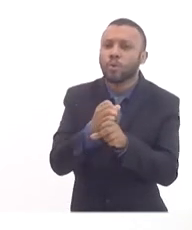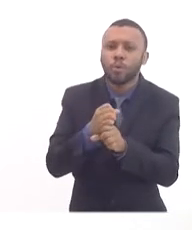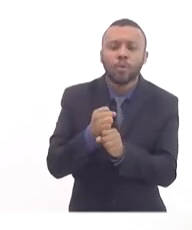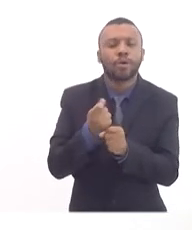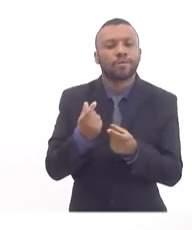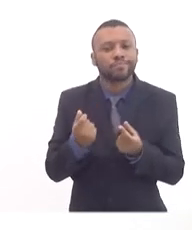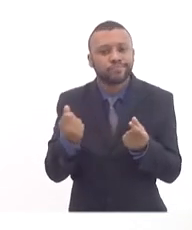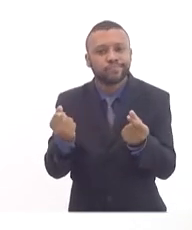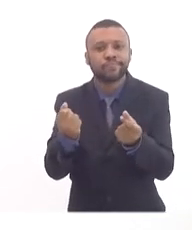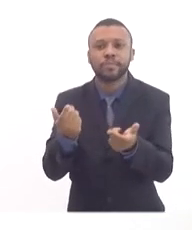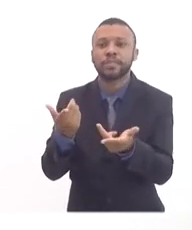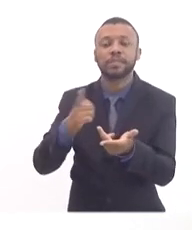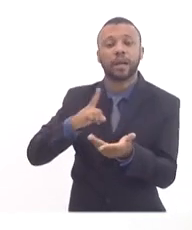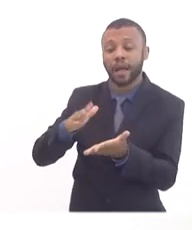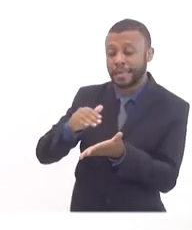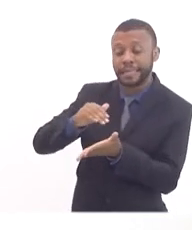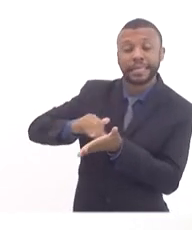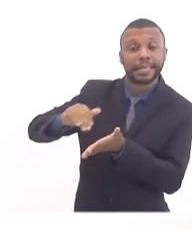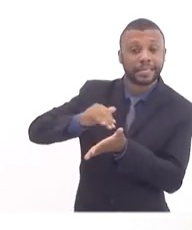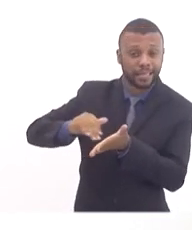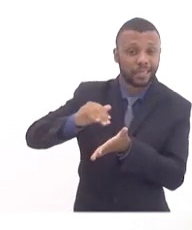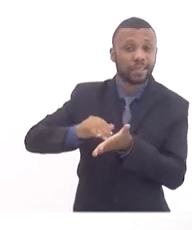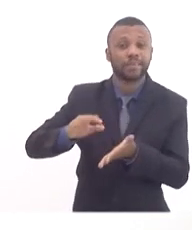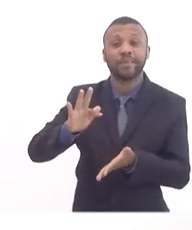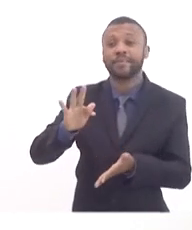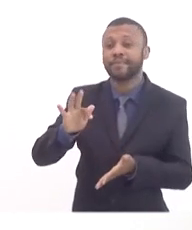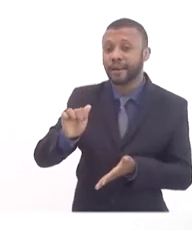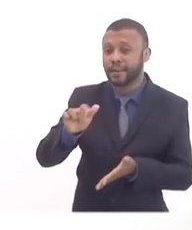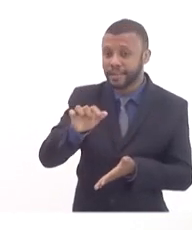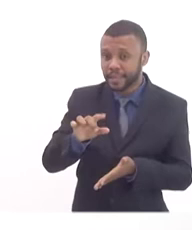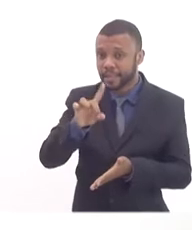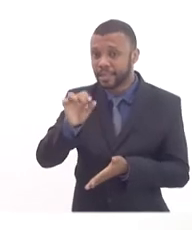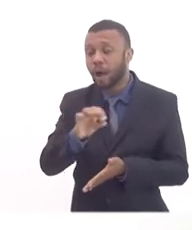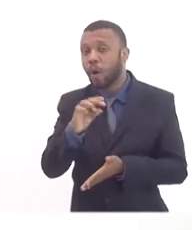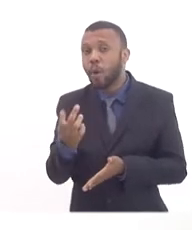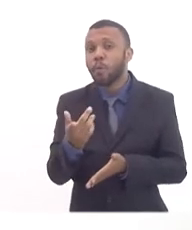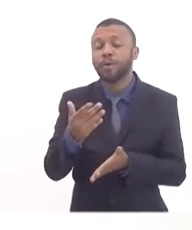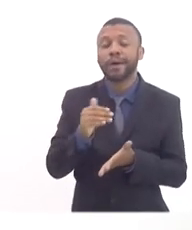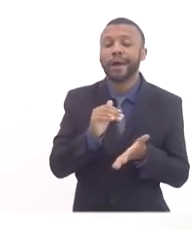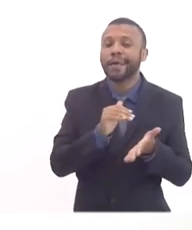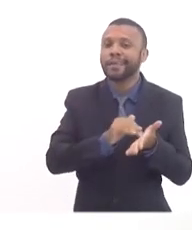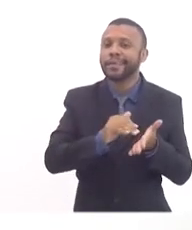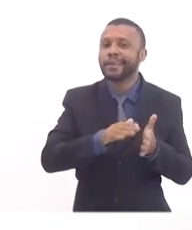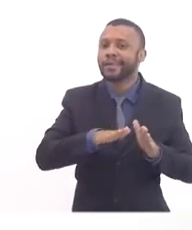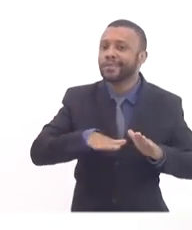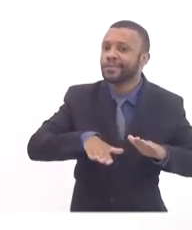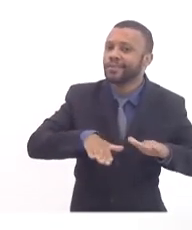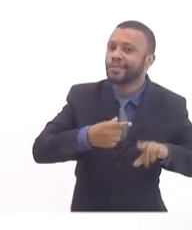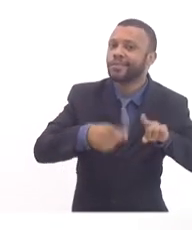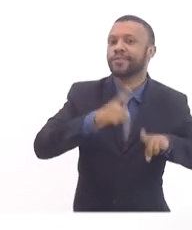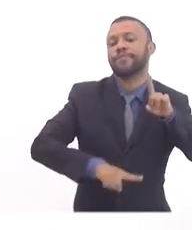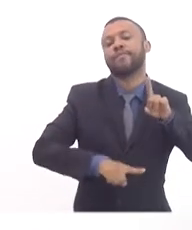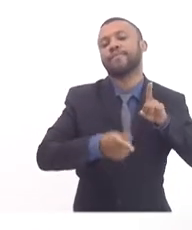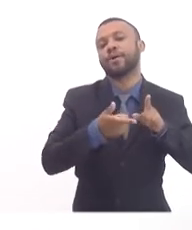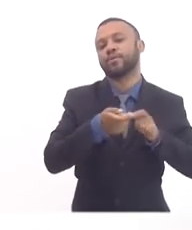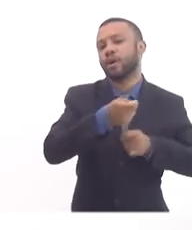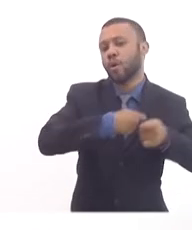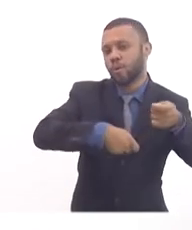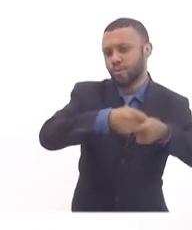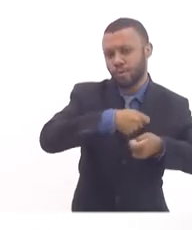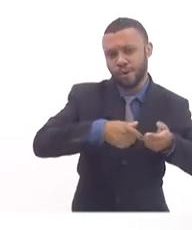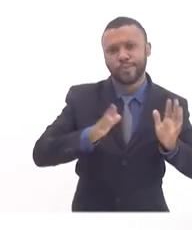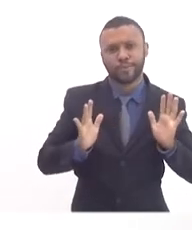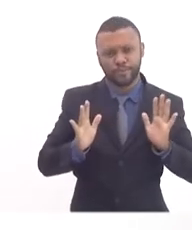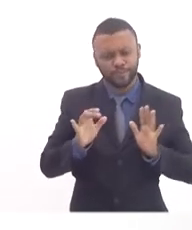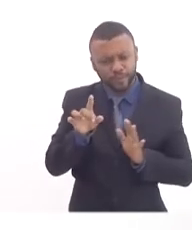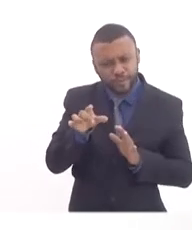por parte da secretaria de fazenda ou da secretaria de desenvolvimento econômico e se não seria